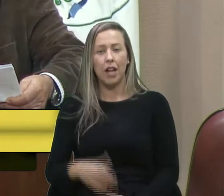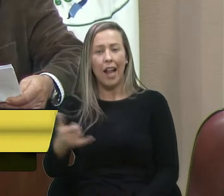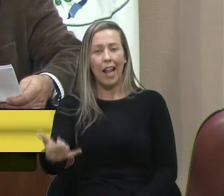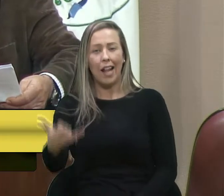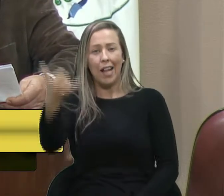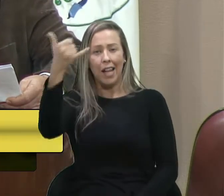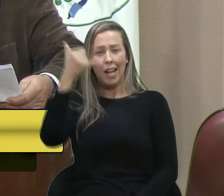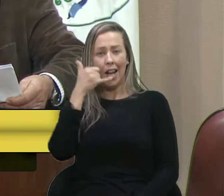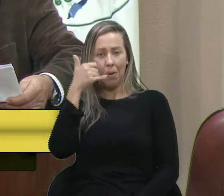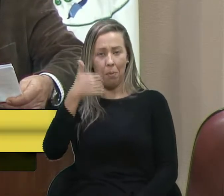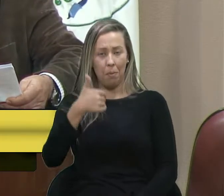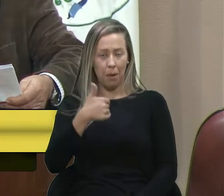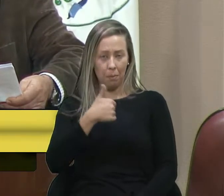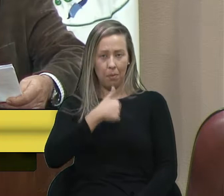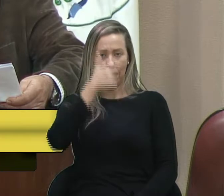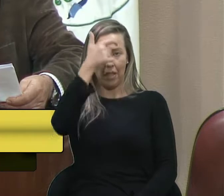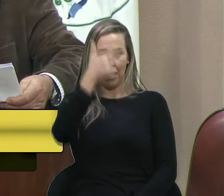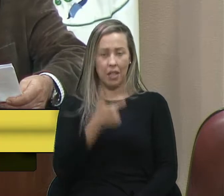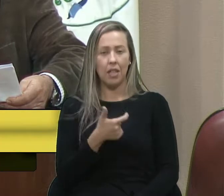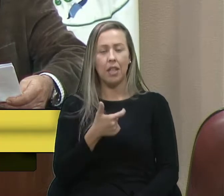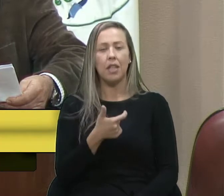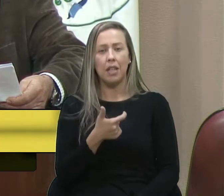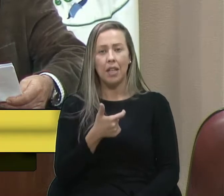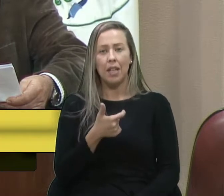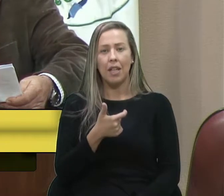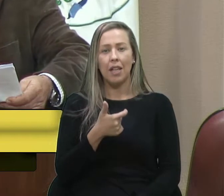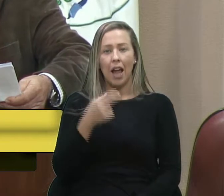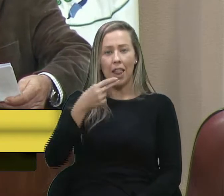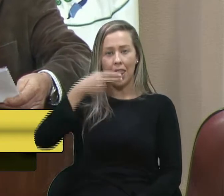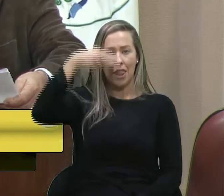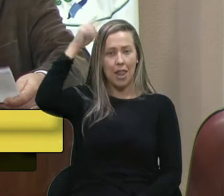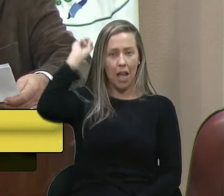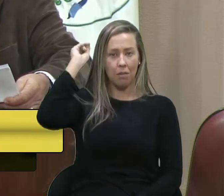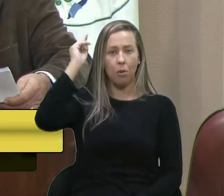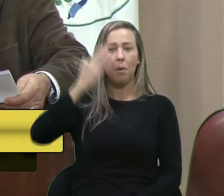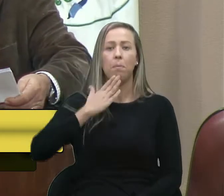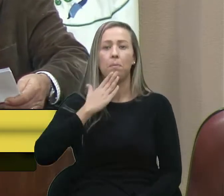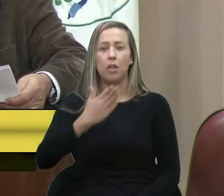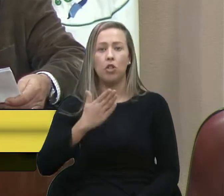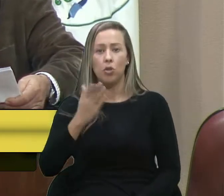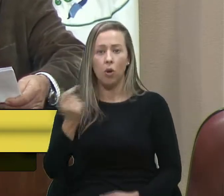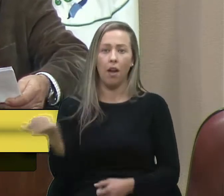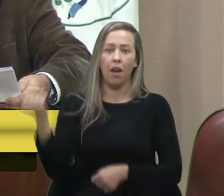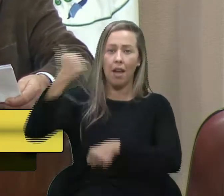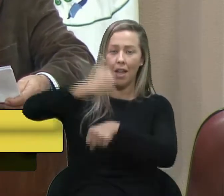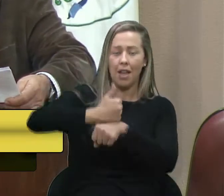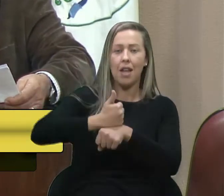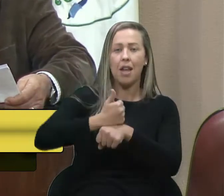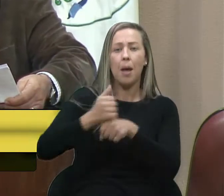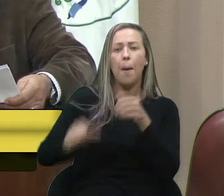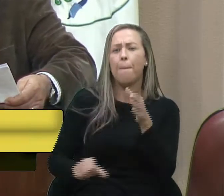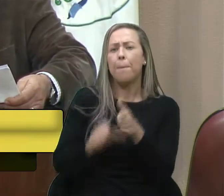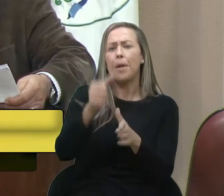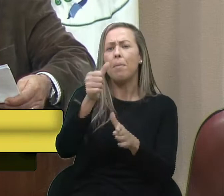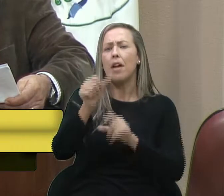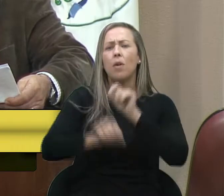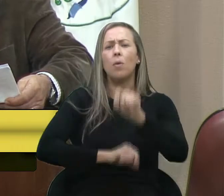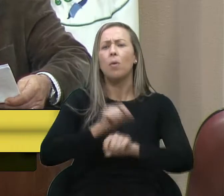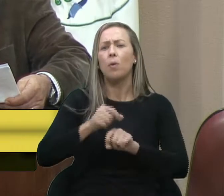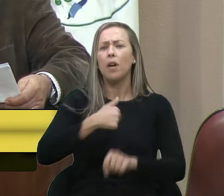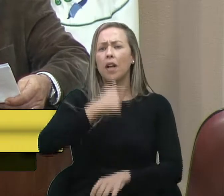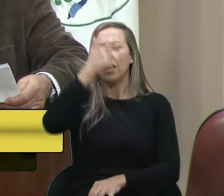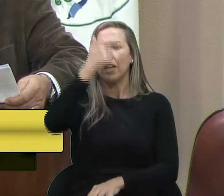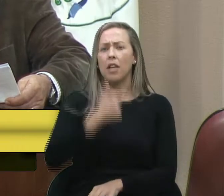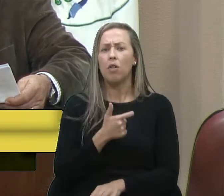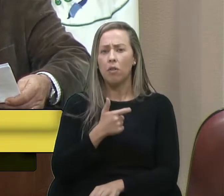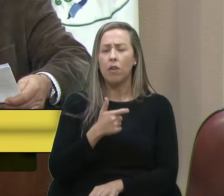ligaram, na época o Unesp, estamos pedindo para tu ser subprefeito de Galope, a primeira coisa que eu disse, eu